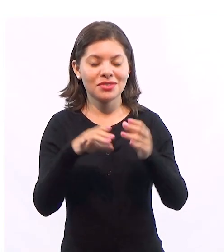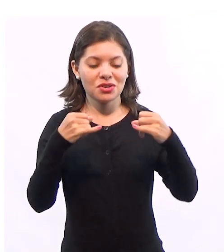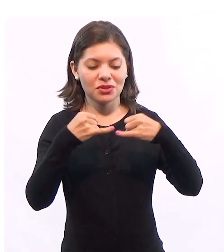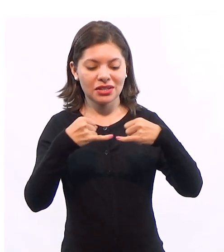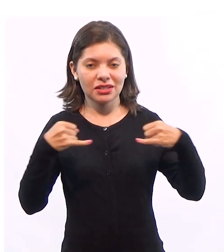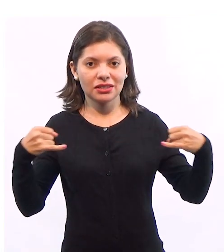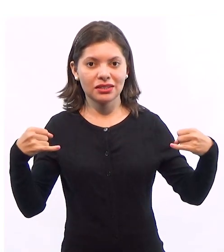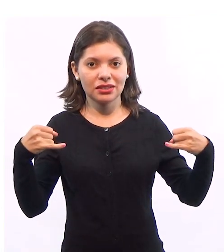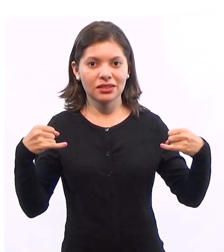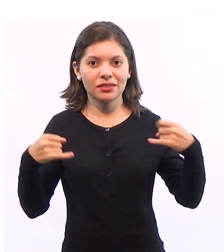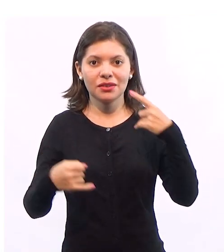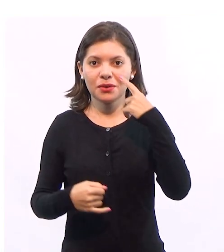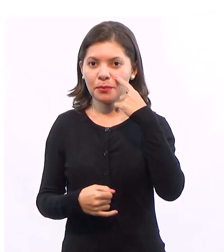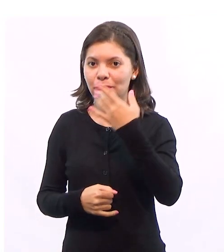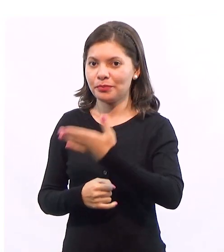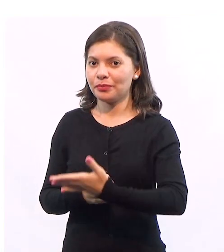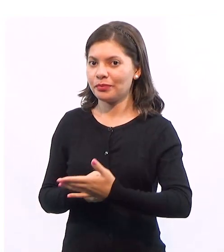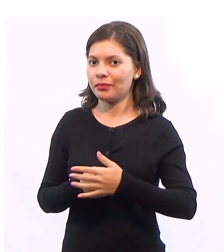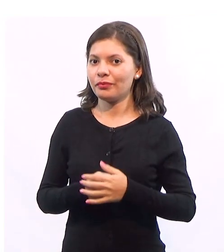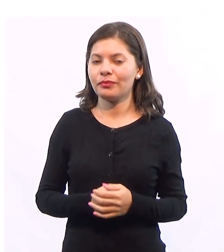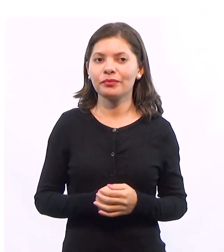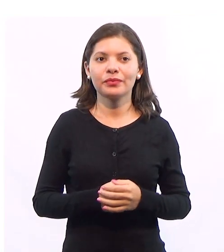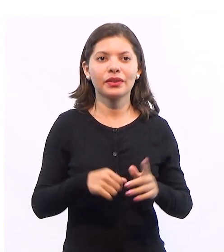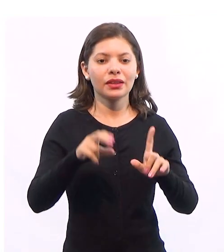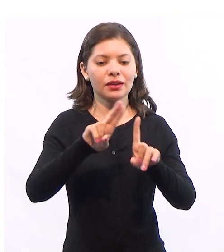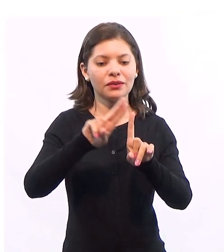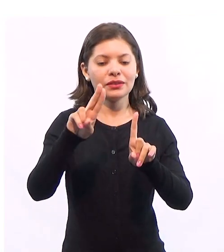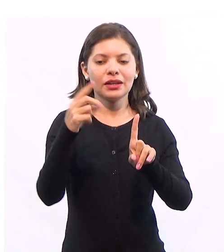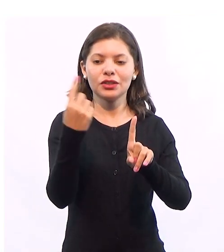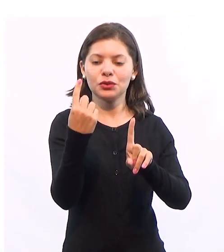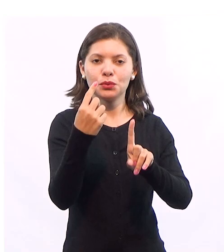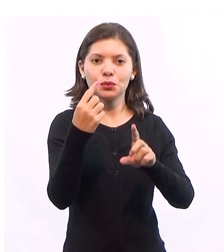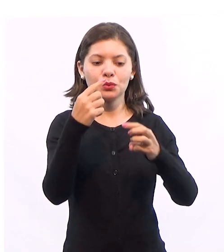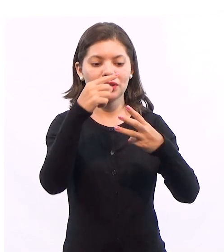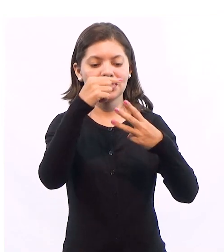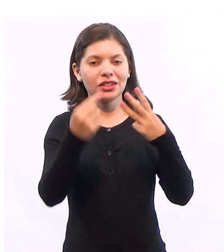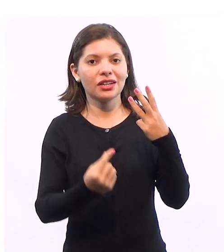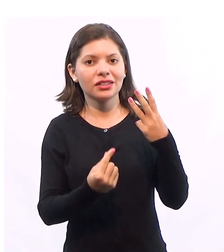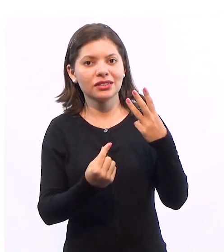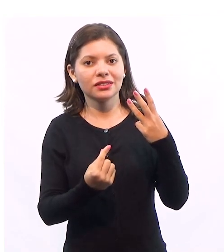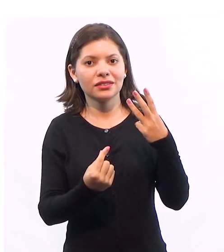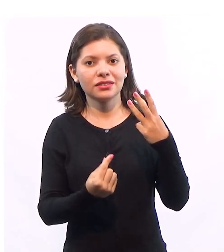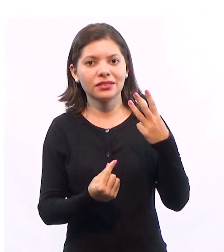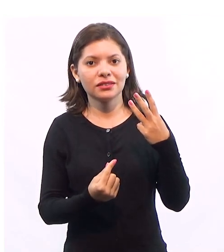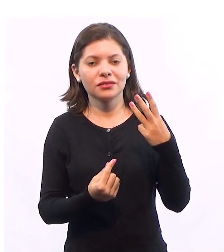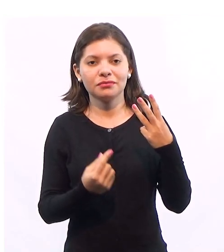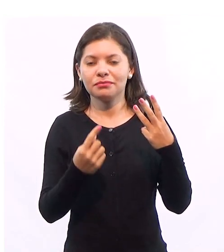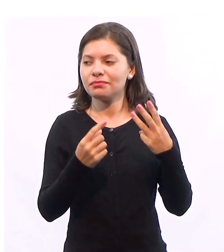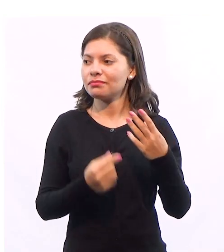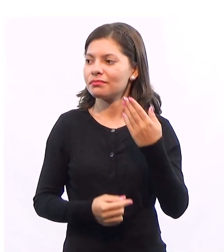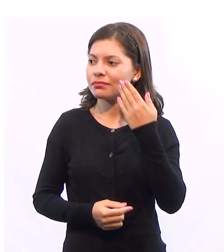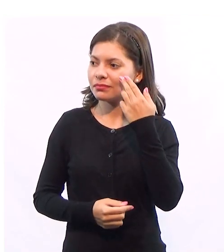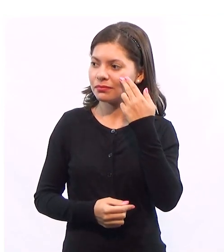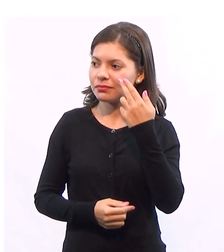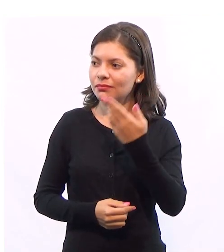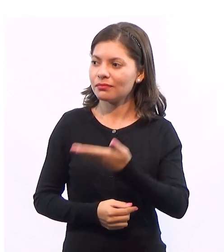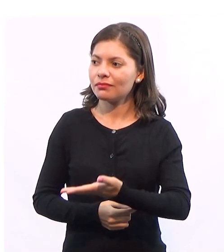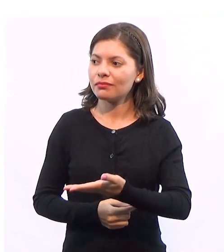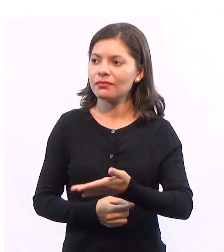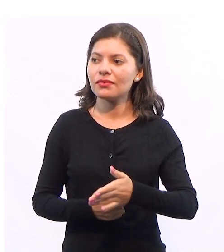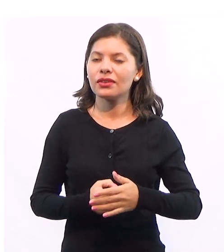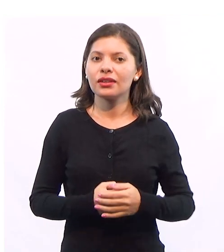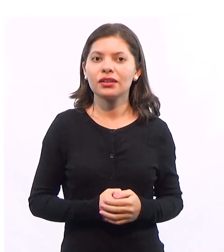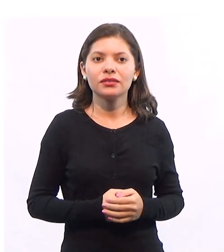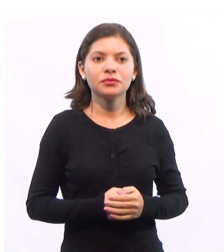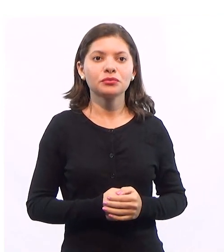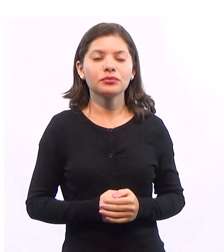nossa linha do tempo, né? Falamos lá na unidade 1 dessas 3 teorias, tá? Teoria científica, clássica